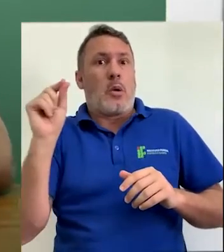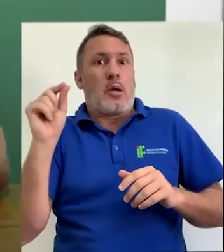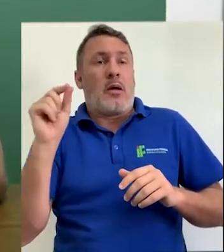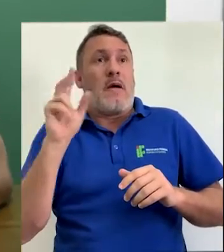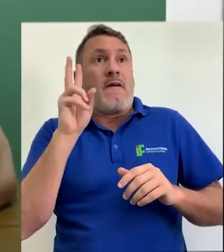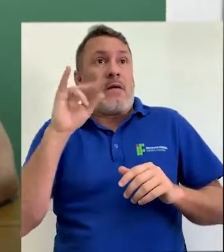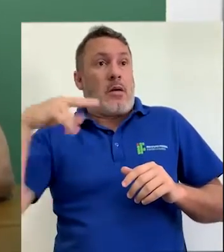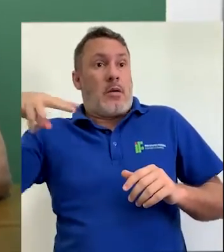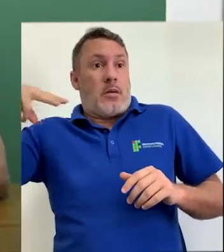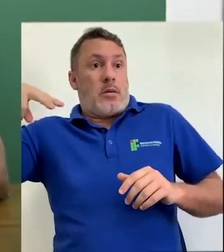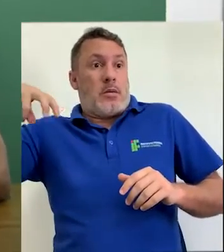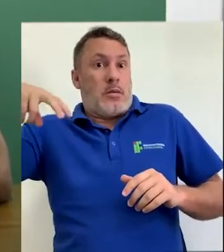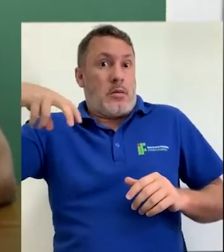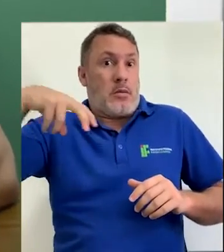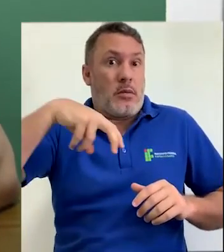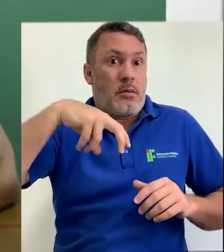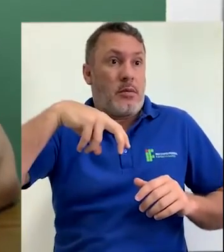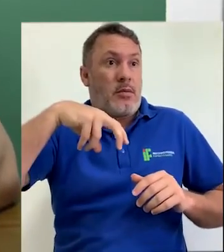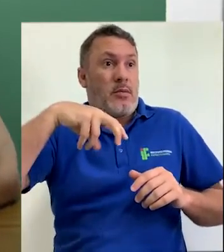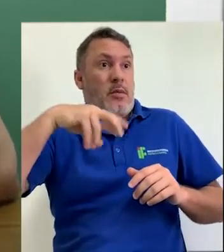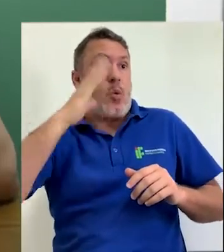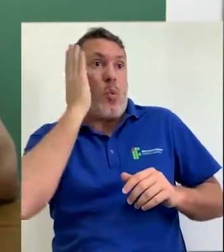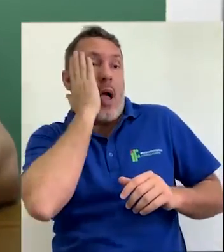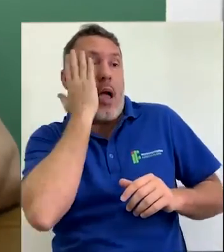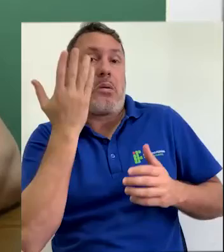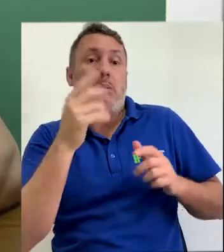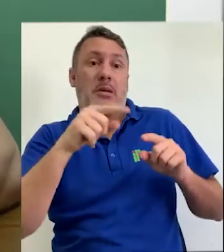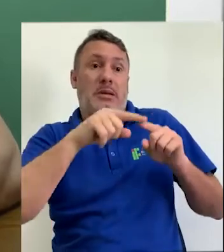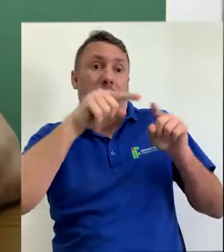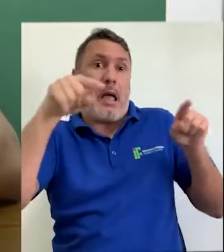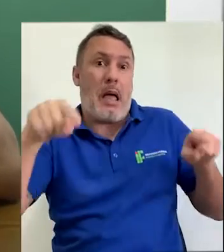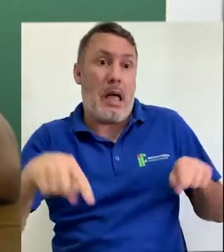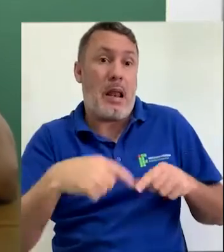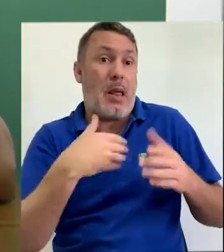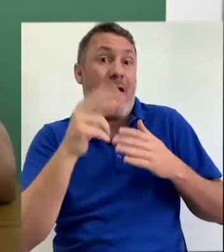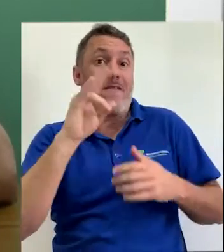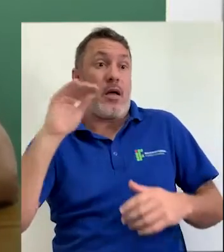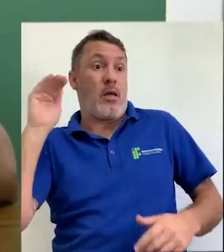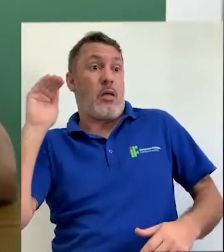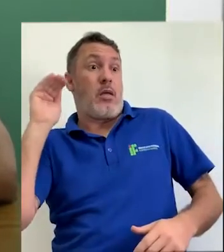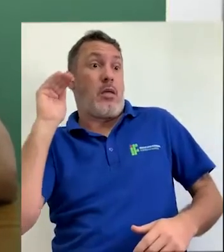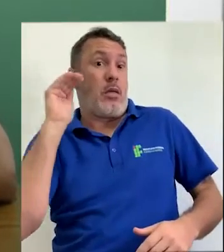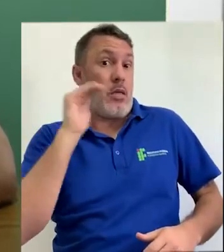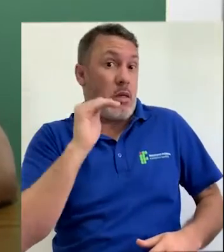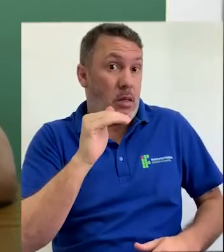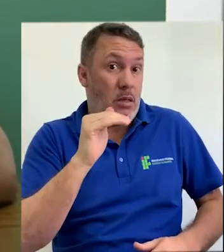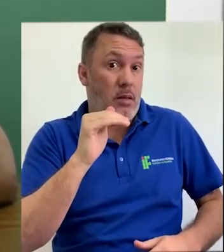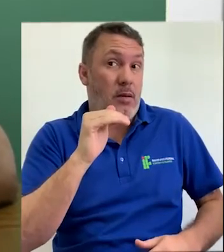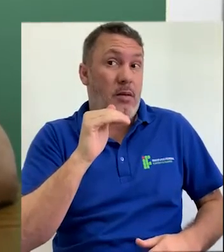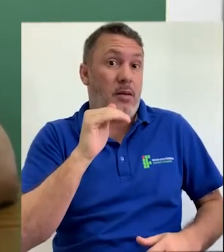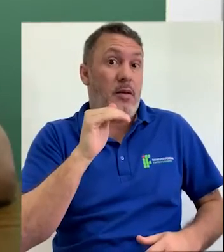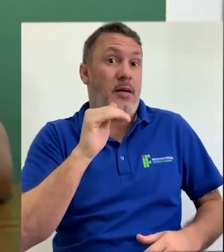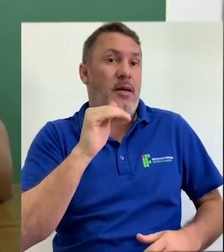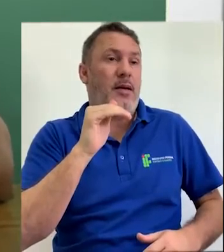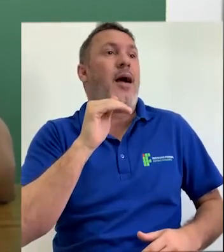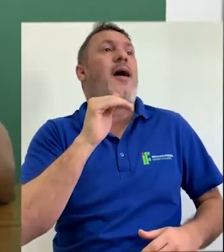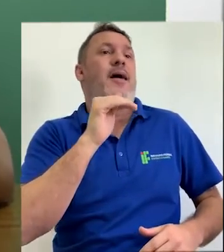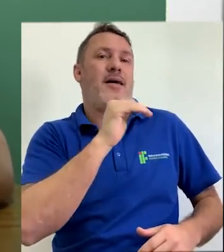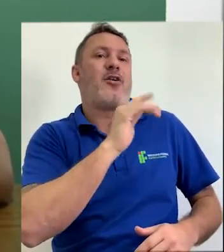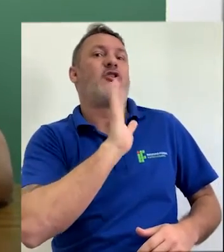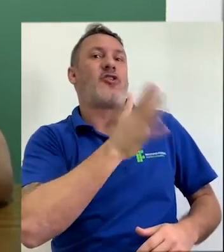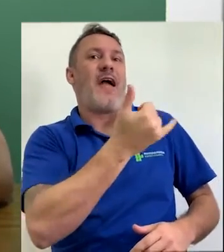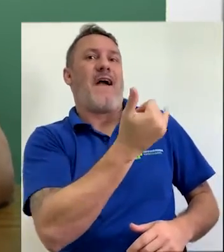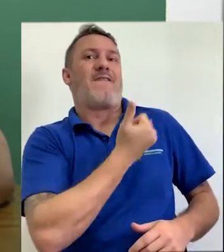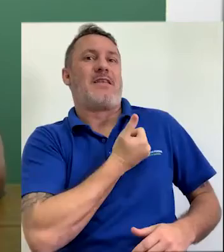ir até o seu quarto, até a sala que você estuda, até o sofá, para te chamar ou perguntar alguma coisa. Mas o recado